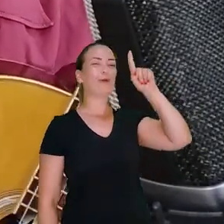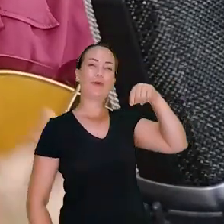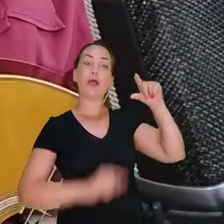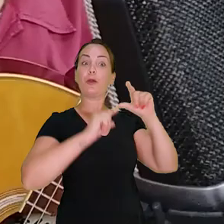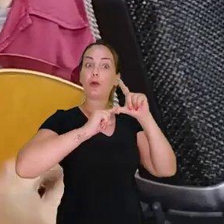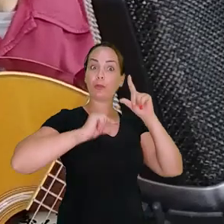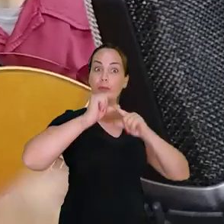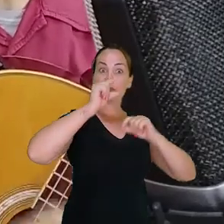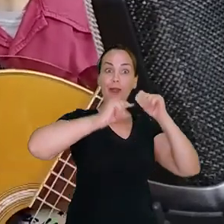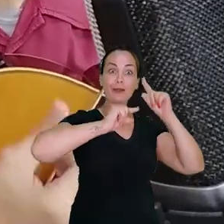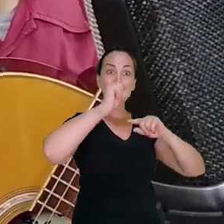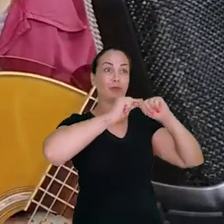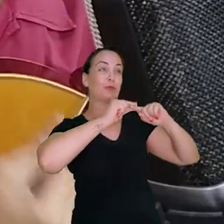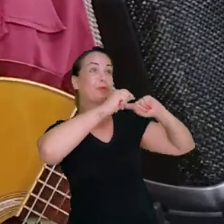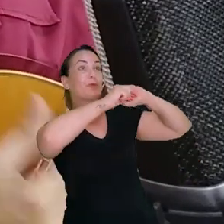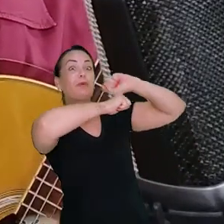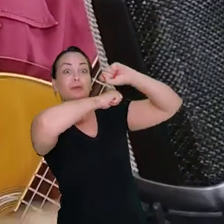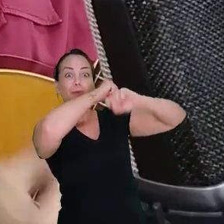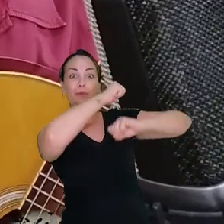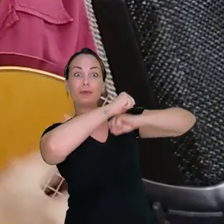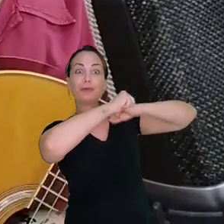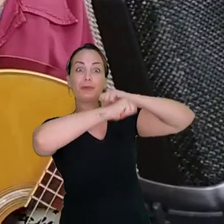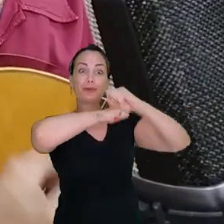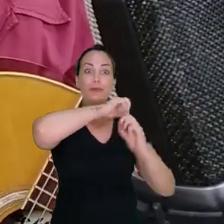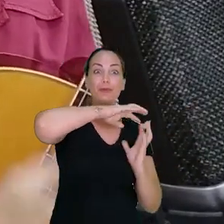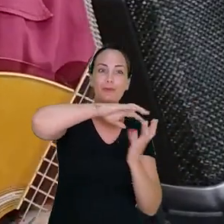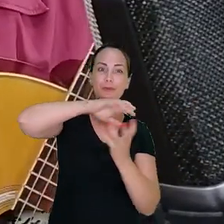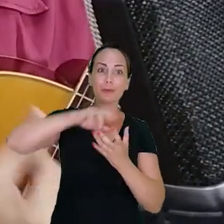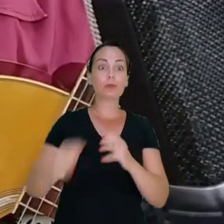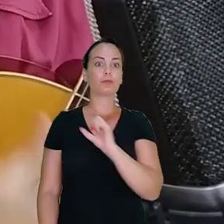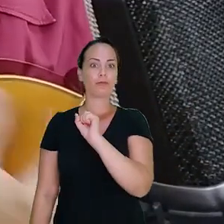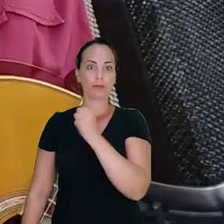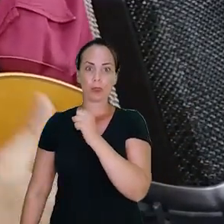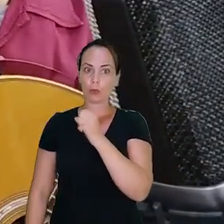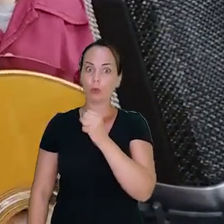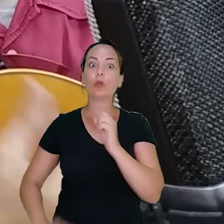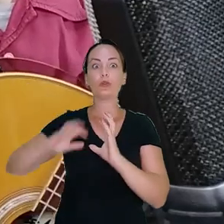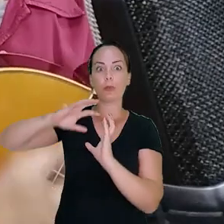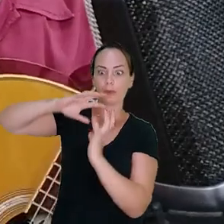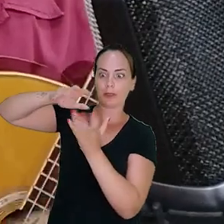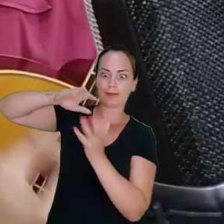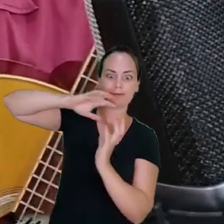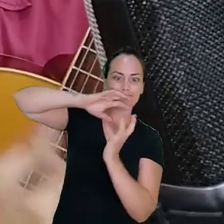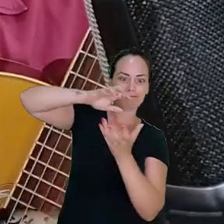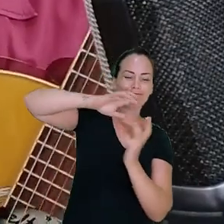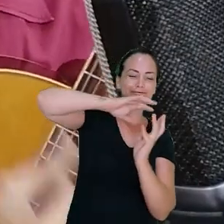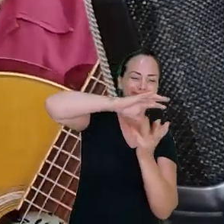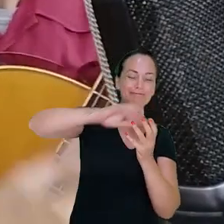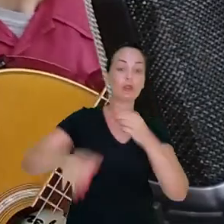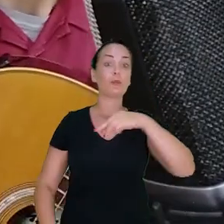uma estrela, em volta gira nosso planeta. 8 planetas fazem